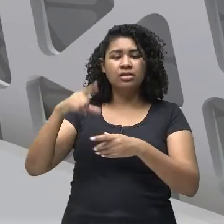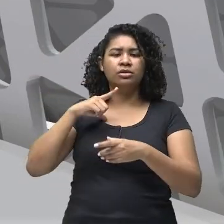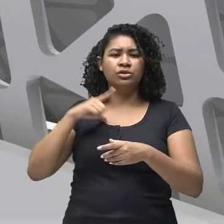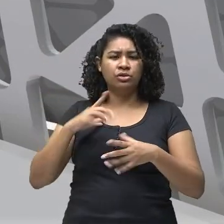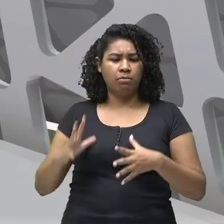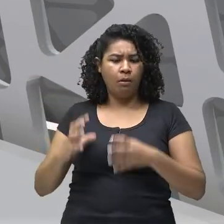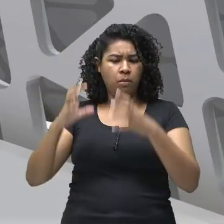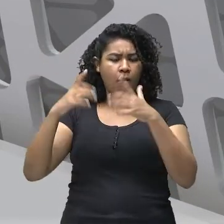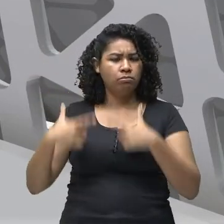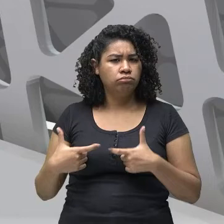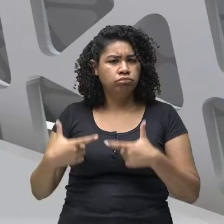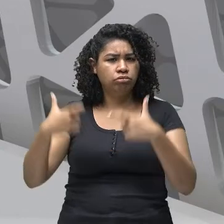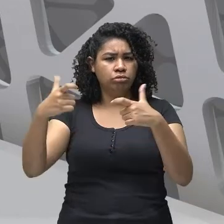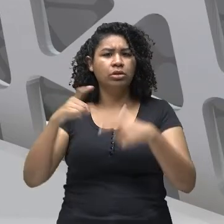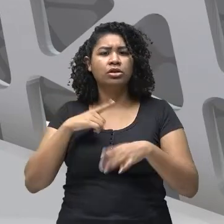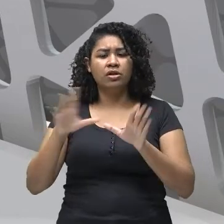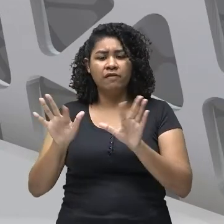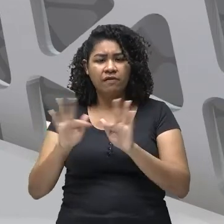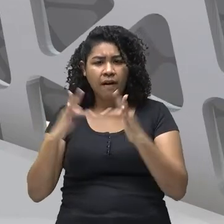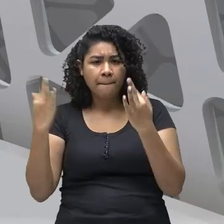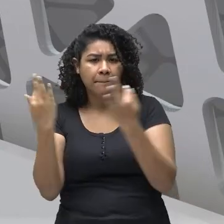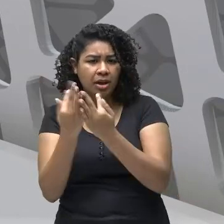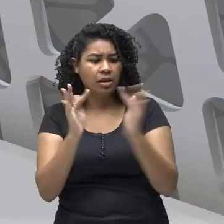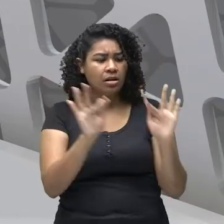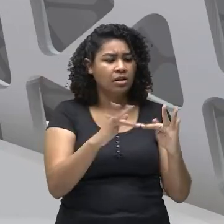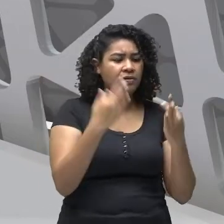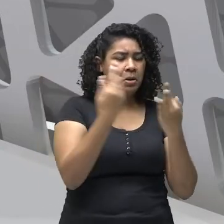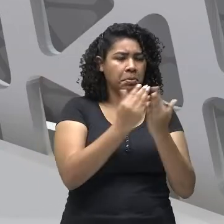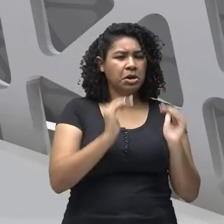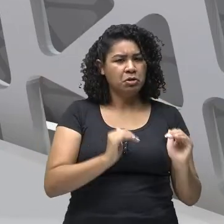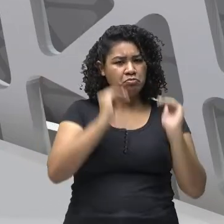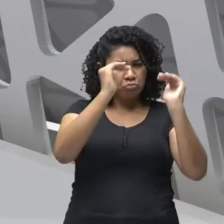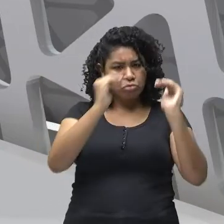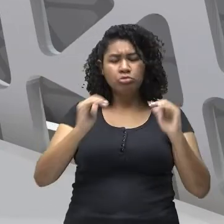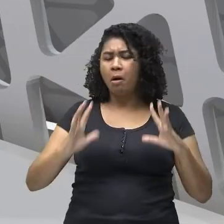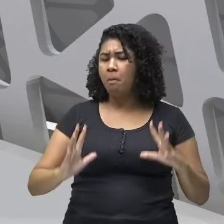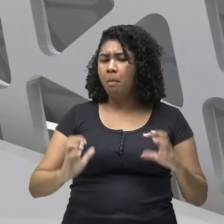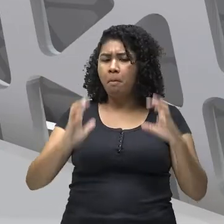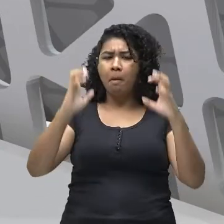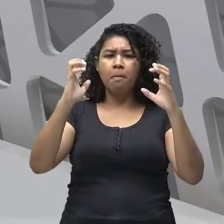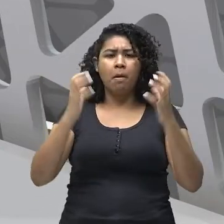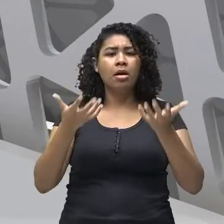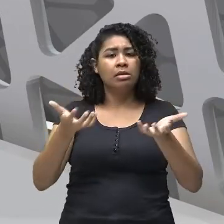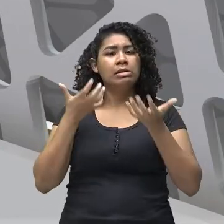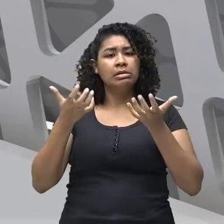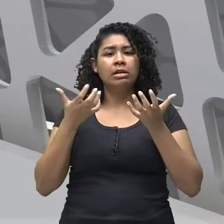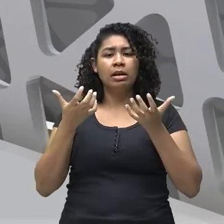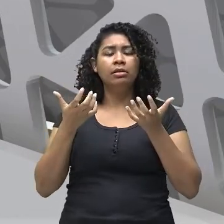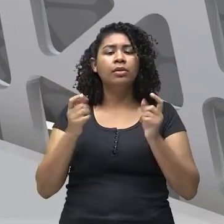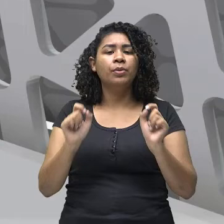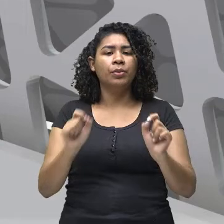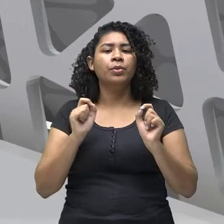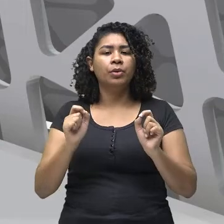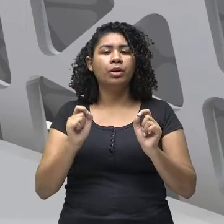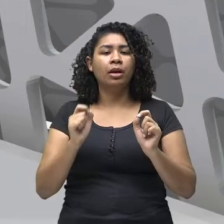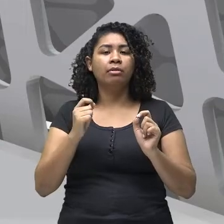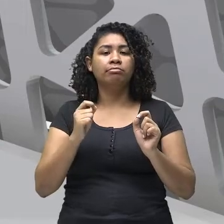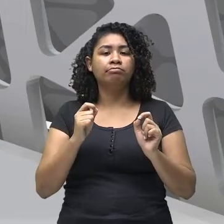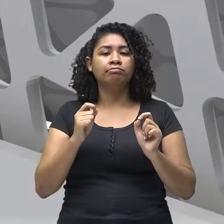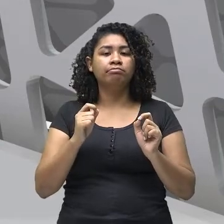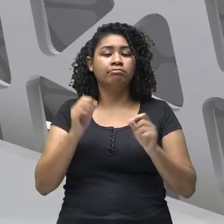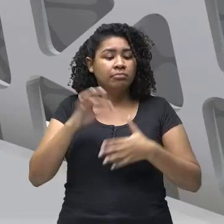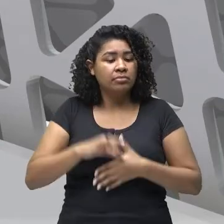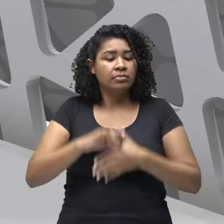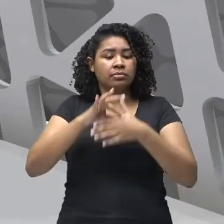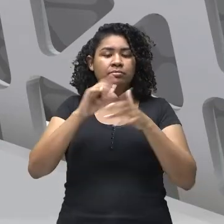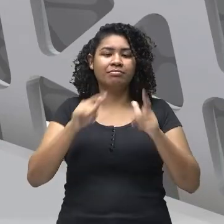às famílias de nobres que se degladiavam, que brigavam entre si para poderem se suceder no trono.